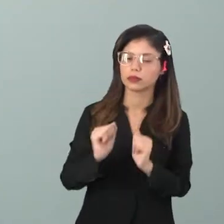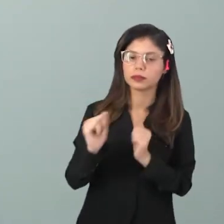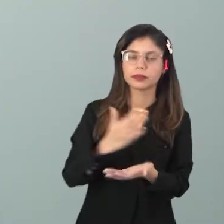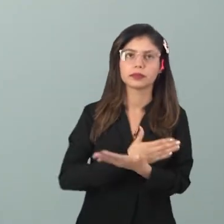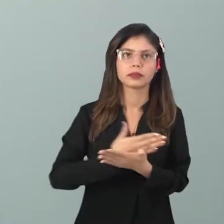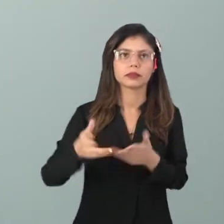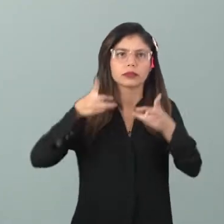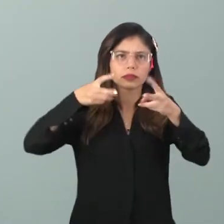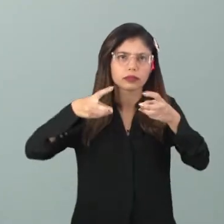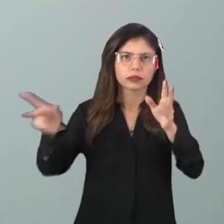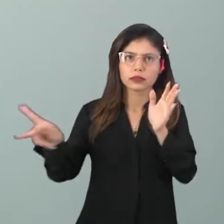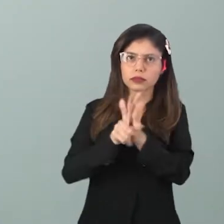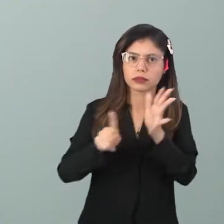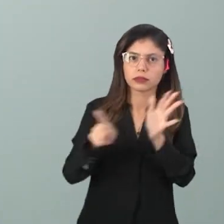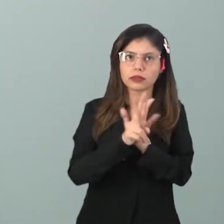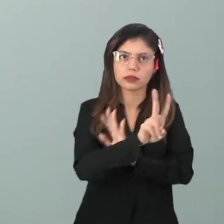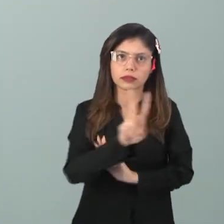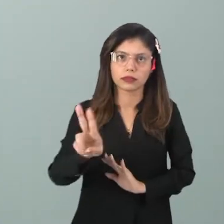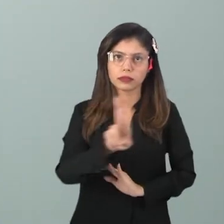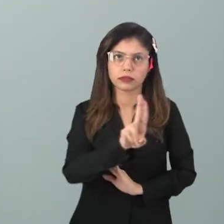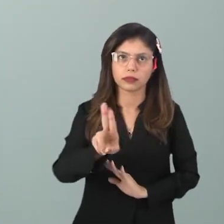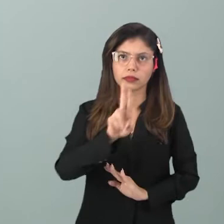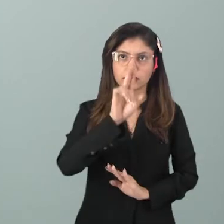começaram a perceber aí pelo próprio nome,